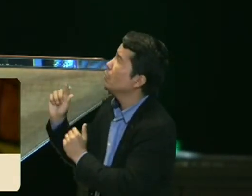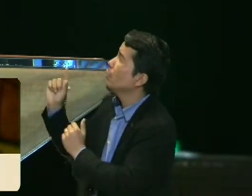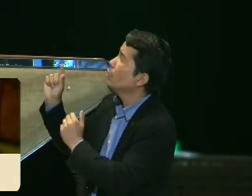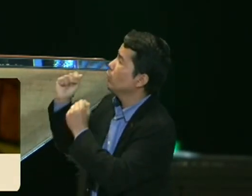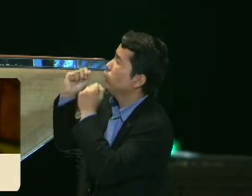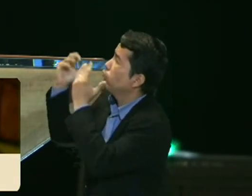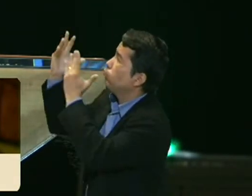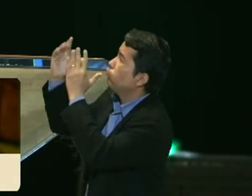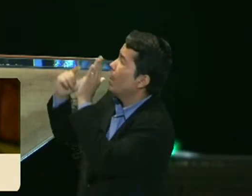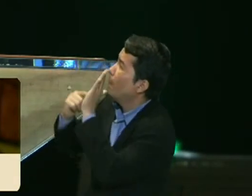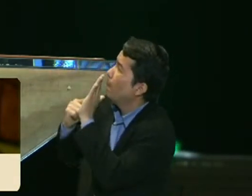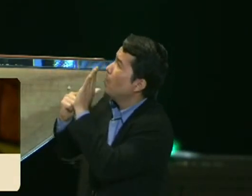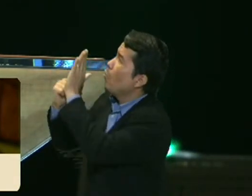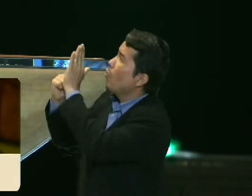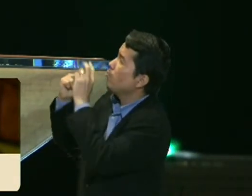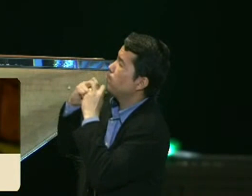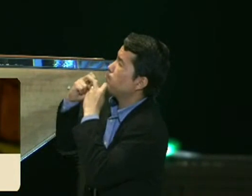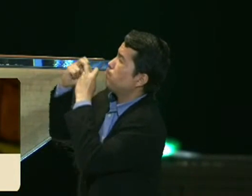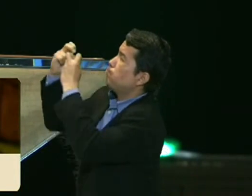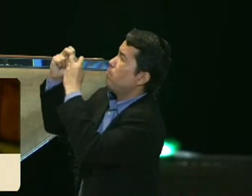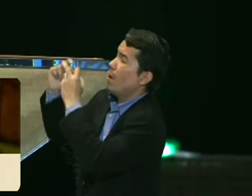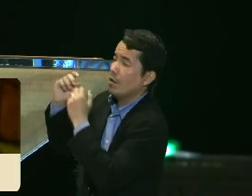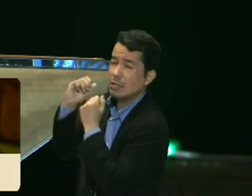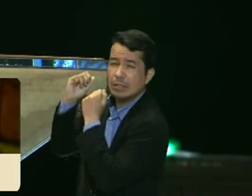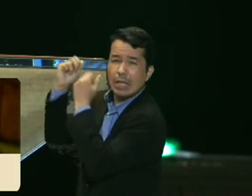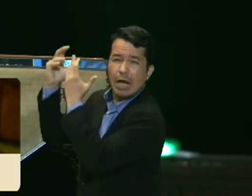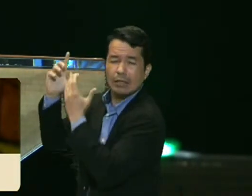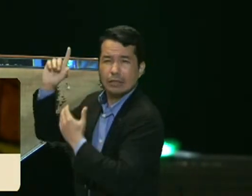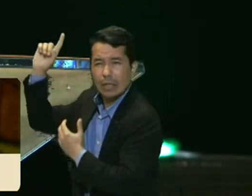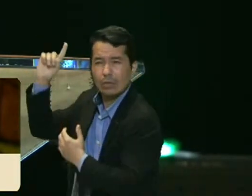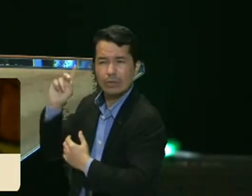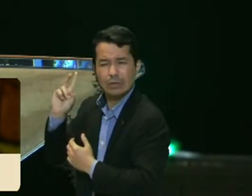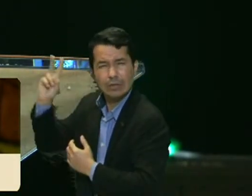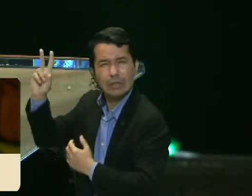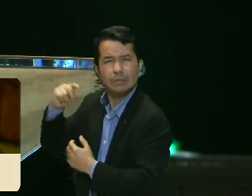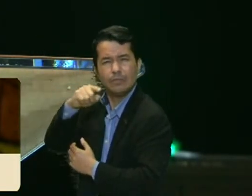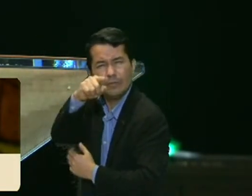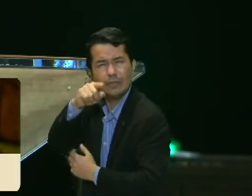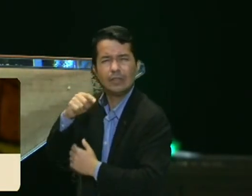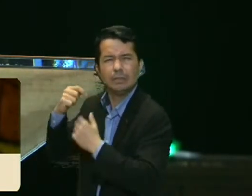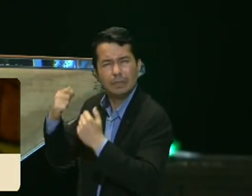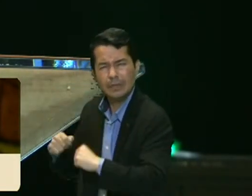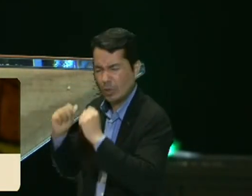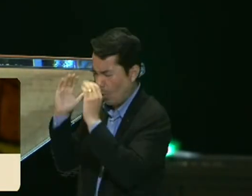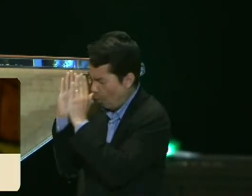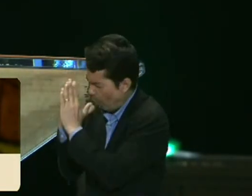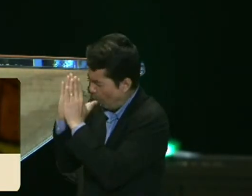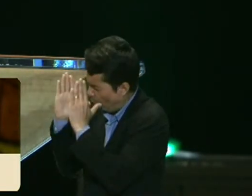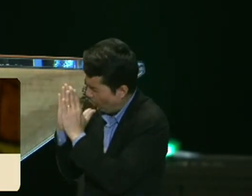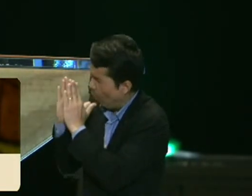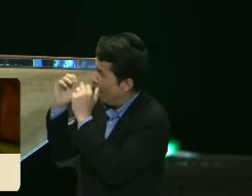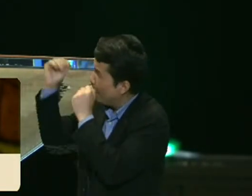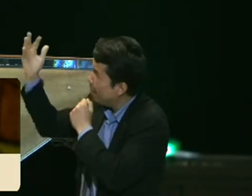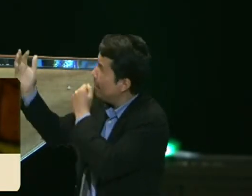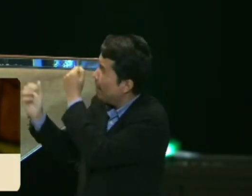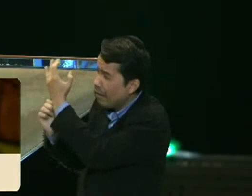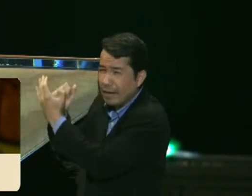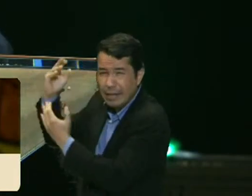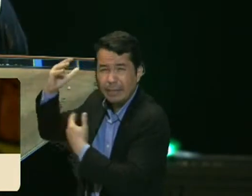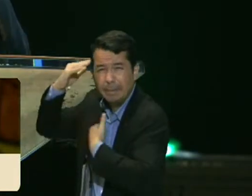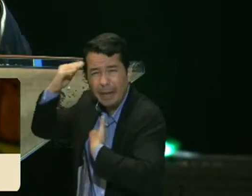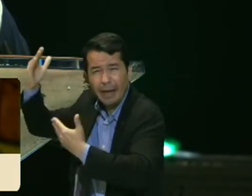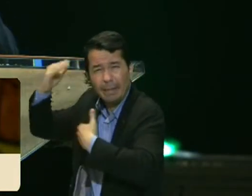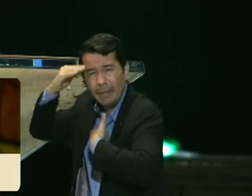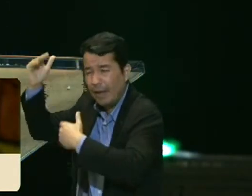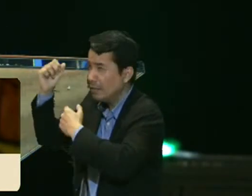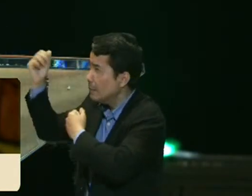Dediquem-se às súplicas. Dediquem-se a expressões de ações de graça.